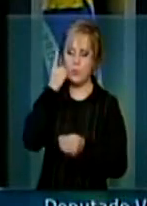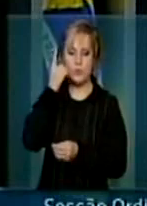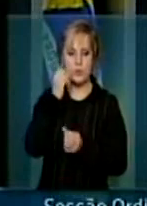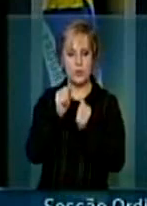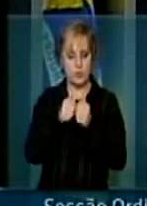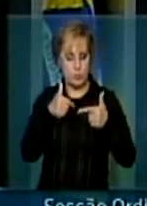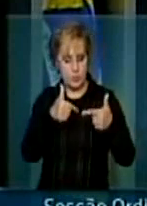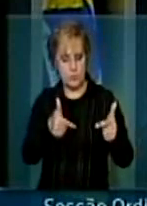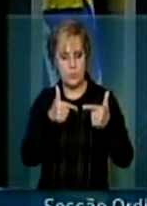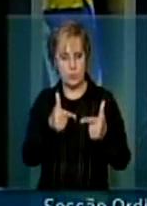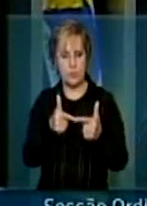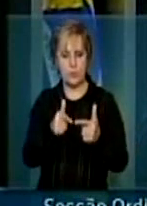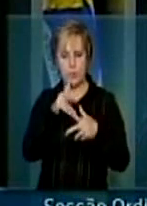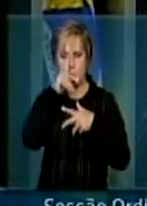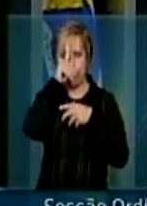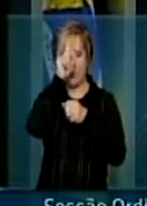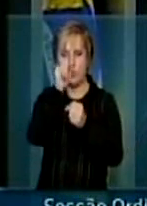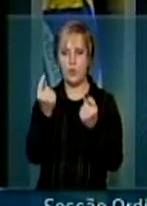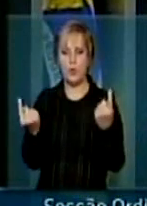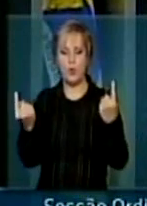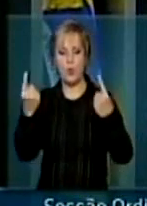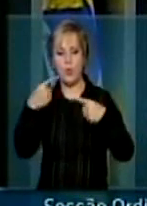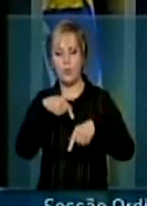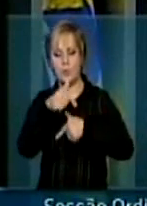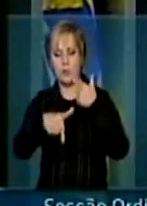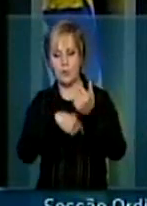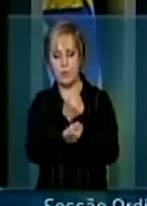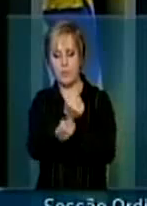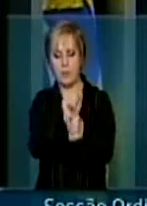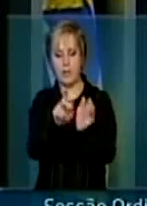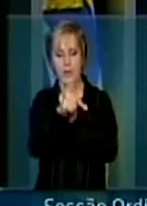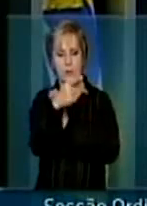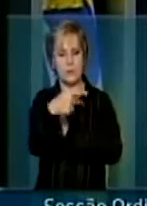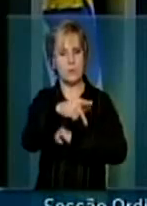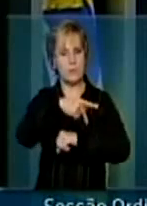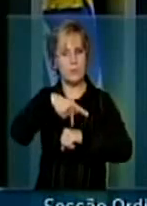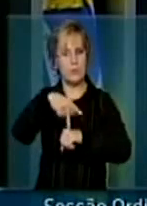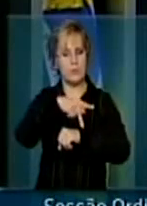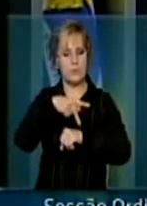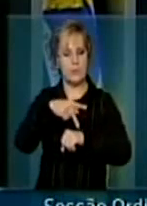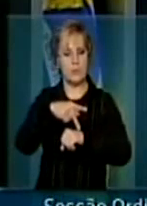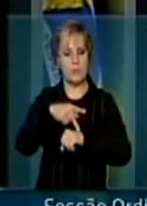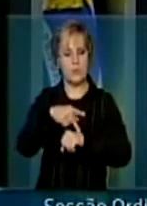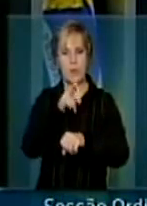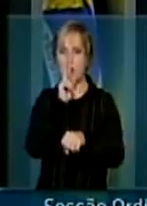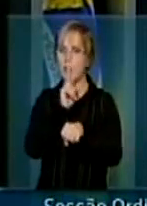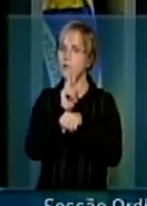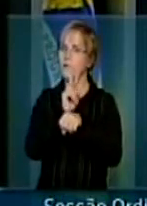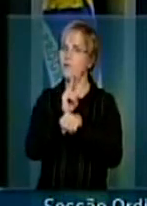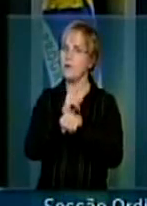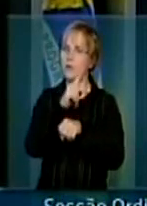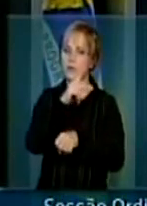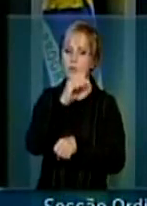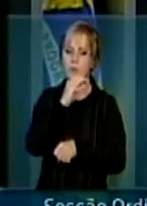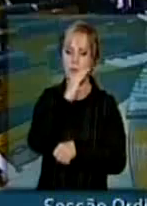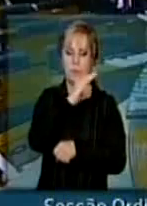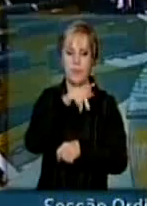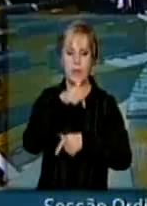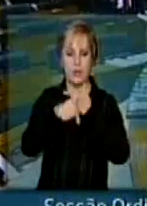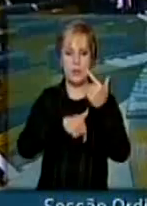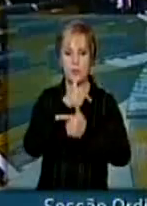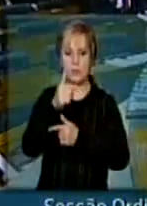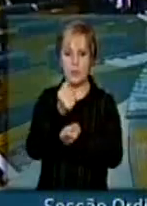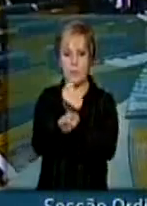luta intensa contra o trabalho escravo neste país, a defesa da PEC do trabalho